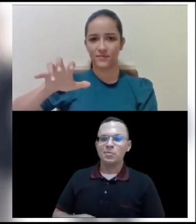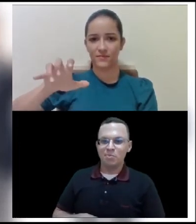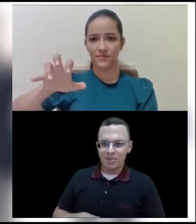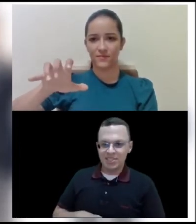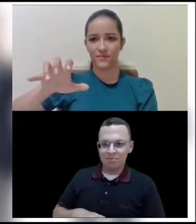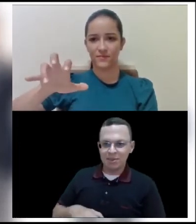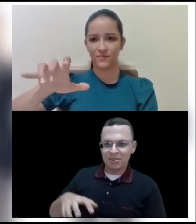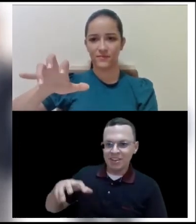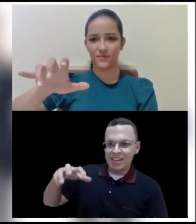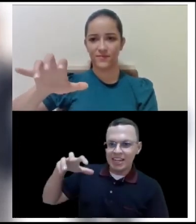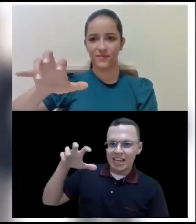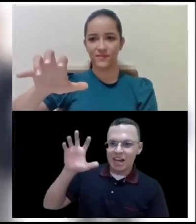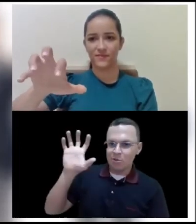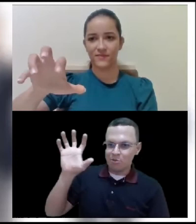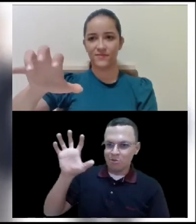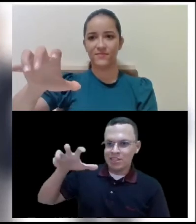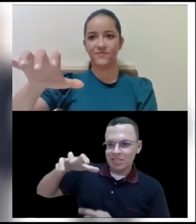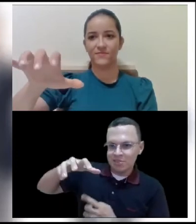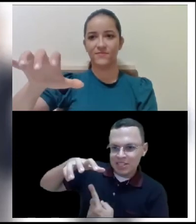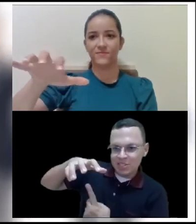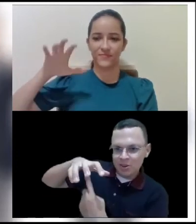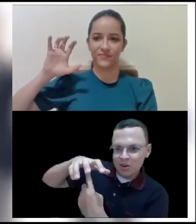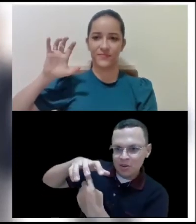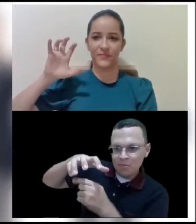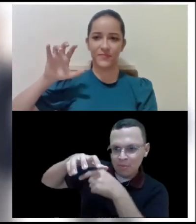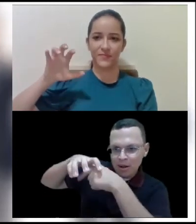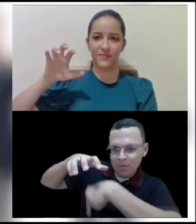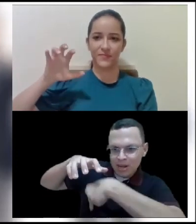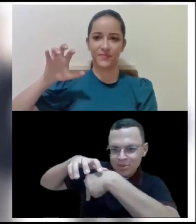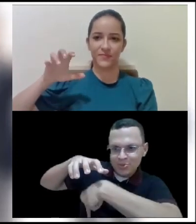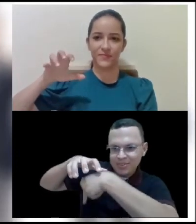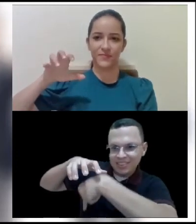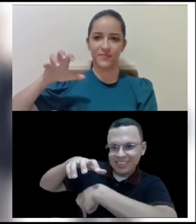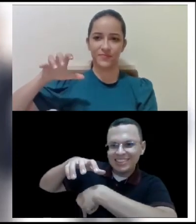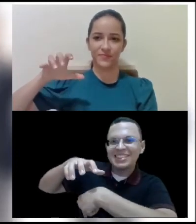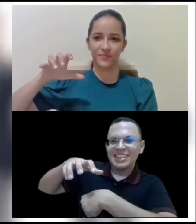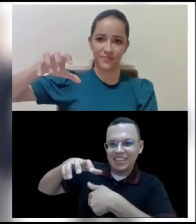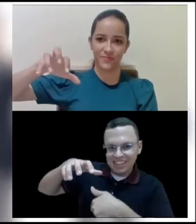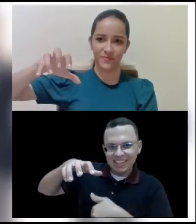Isso. Perceberam? A configuração é só para baixo.